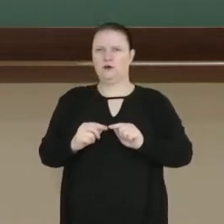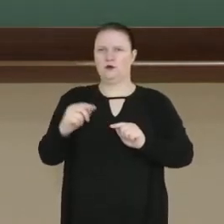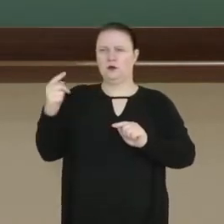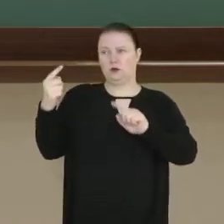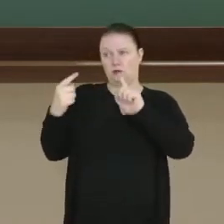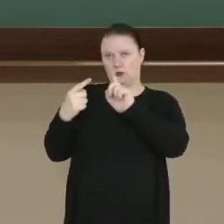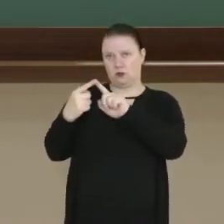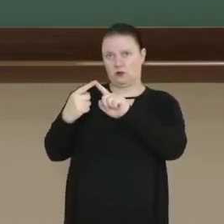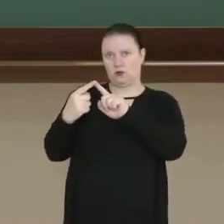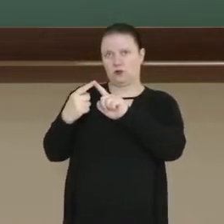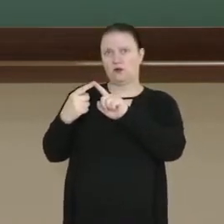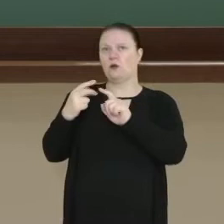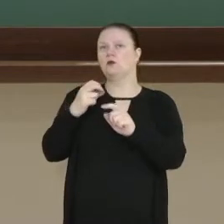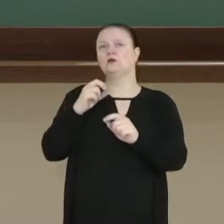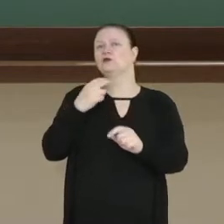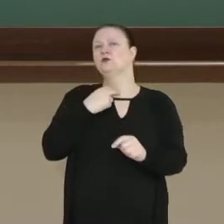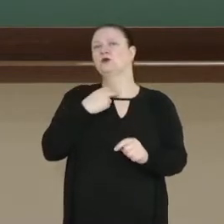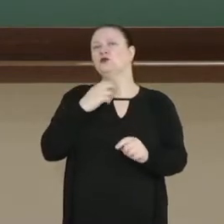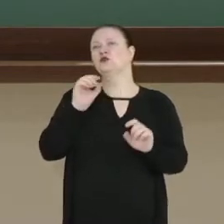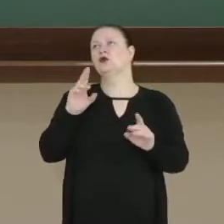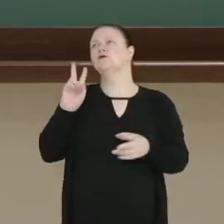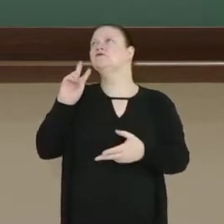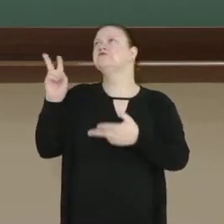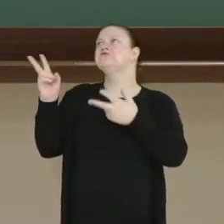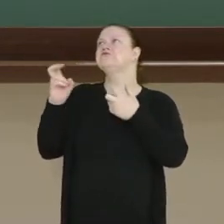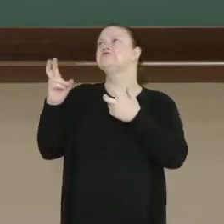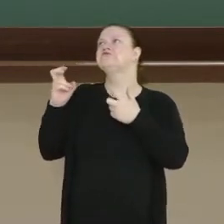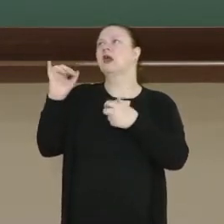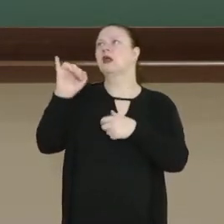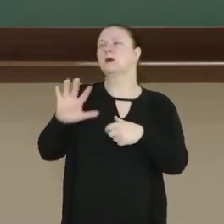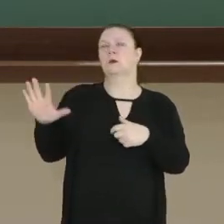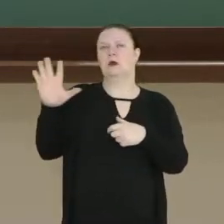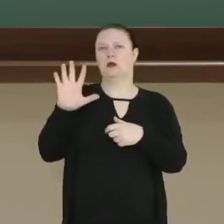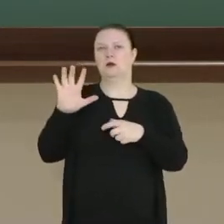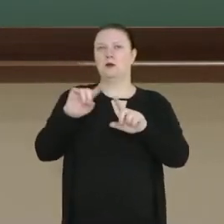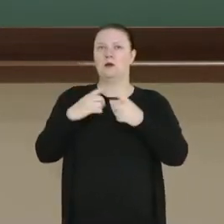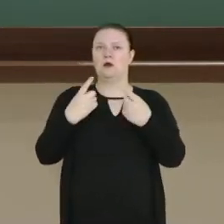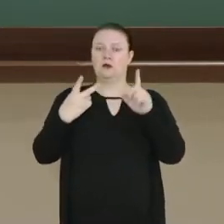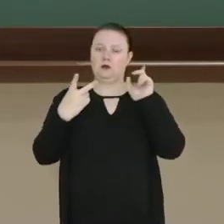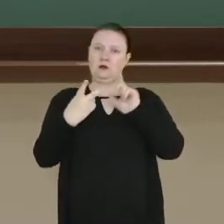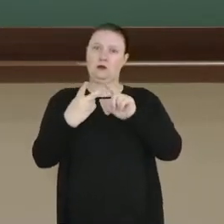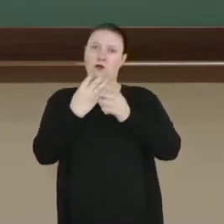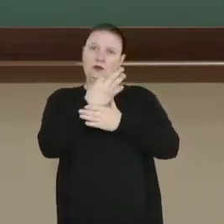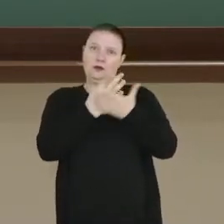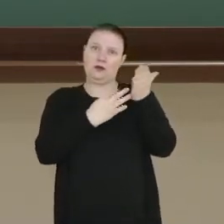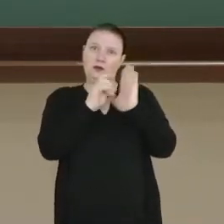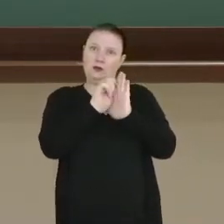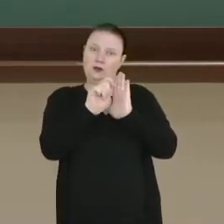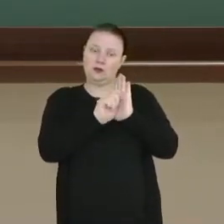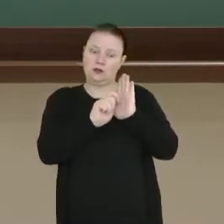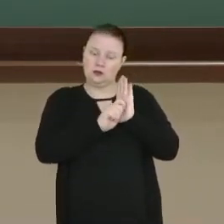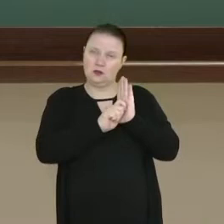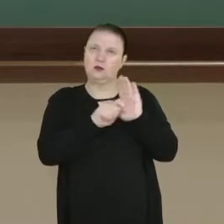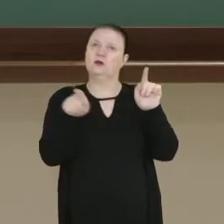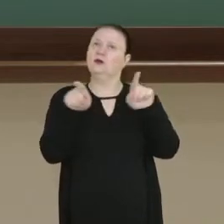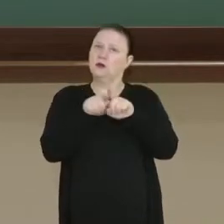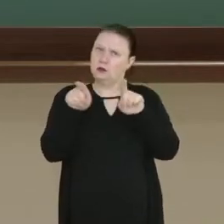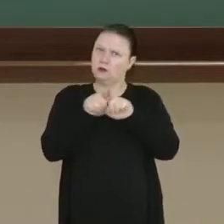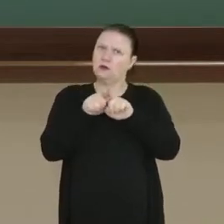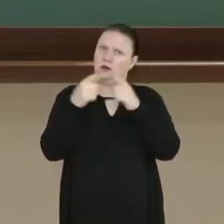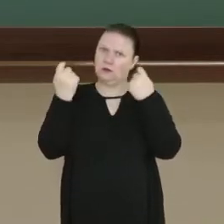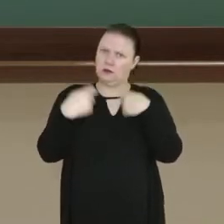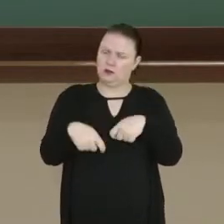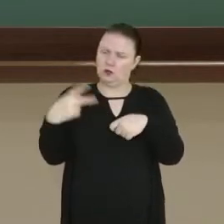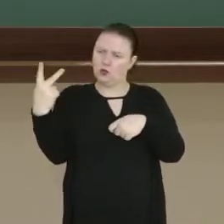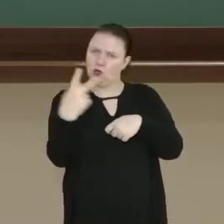somente pelas imagens. Às vezes sim, mas a maioria das vezes eu preciso dos dois elementos, a parte escrita e a parte de